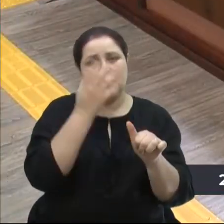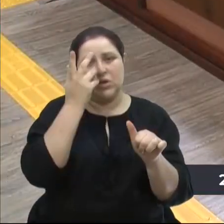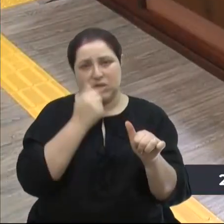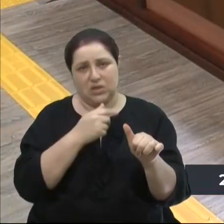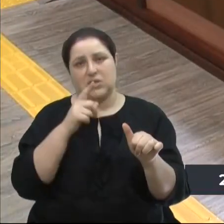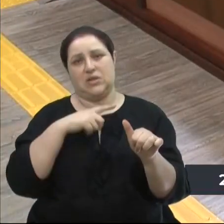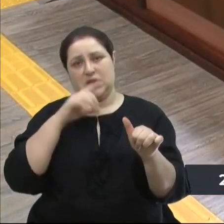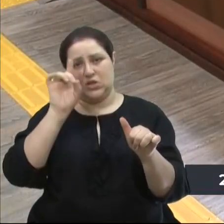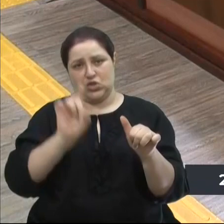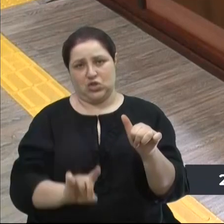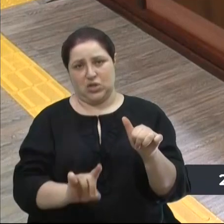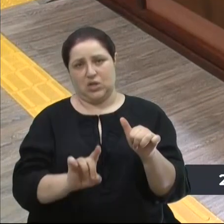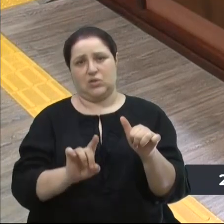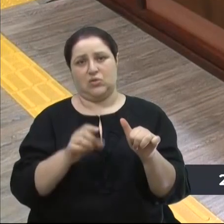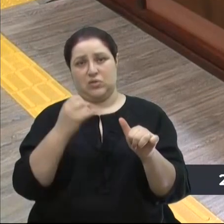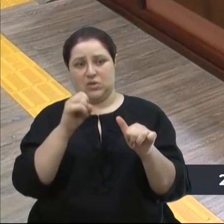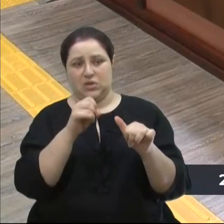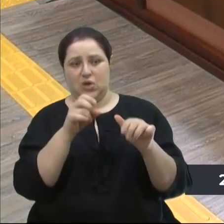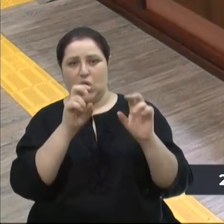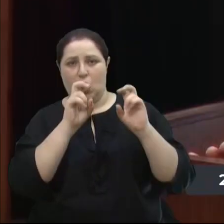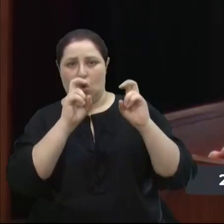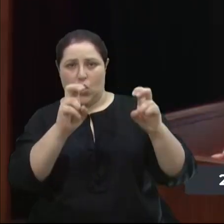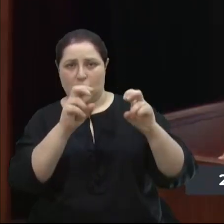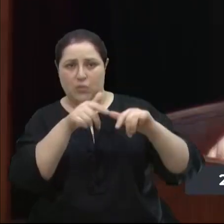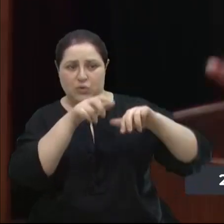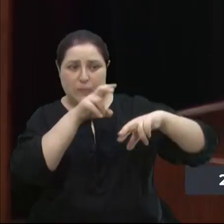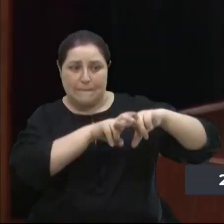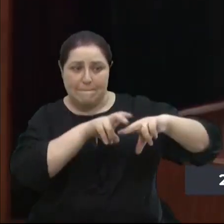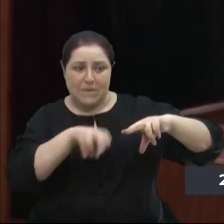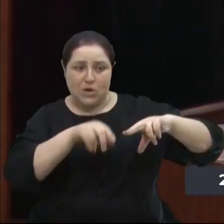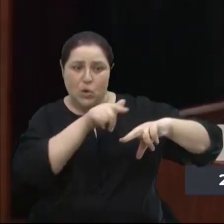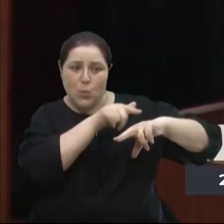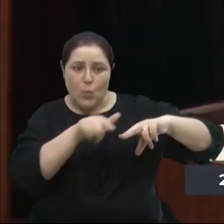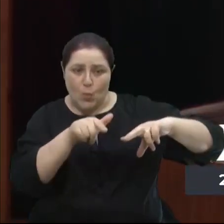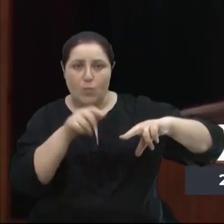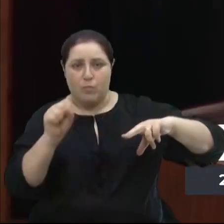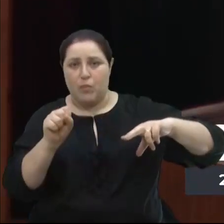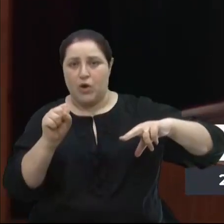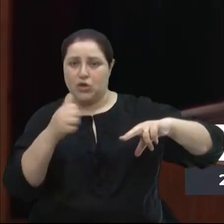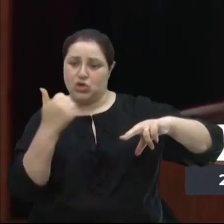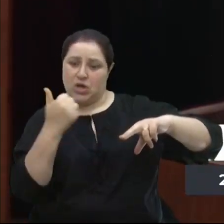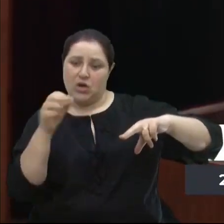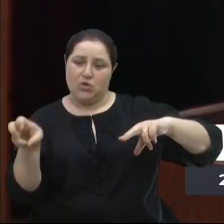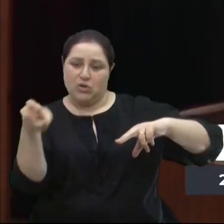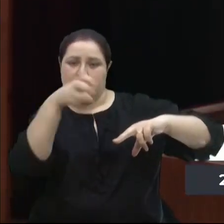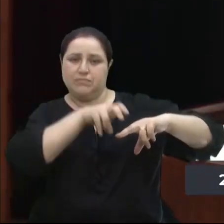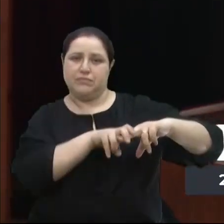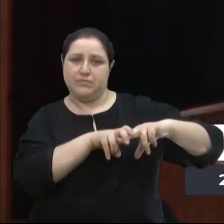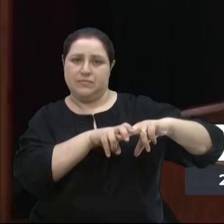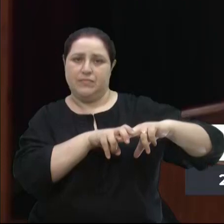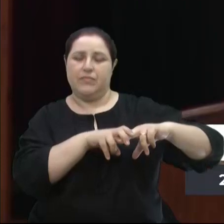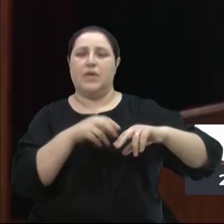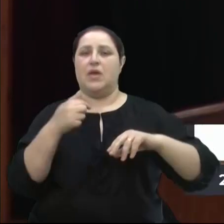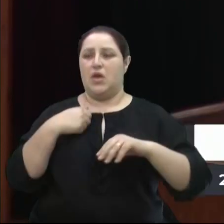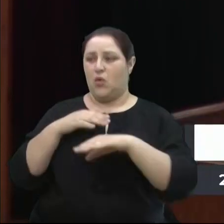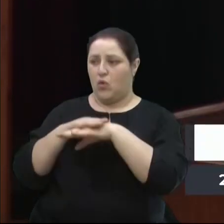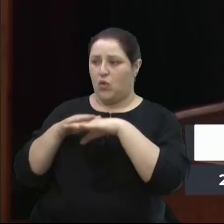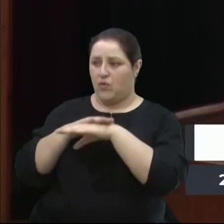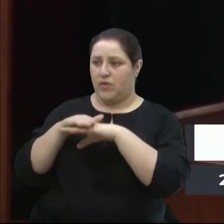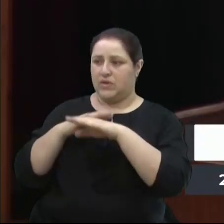para mim fazer a minha conclusão aqui, a questão toda é a seguinte, ó. As empresas, conversei com as empresas